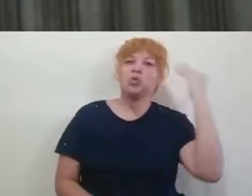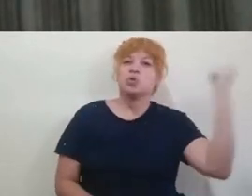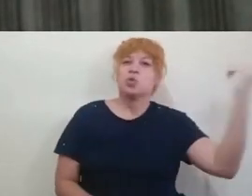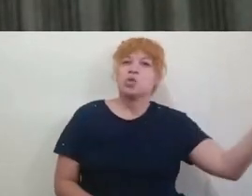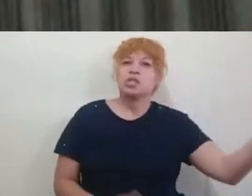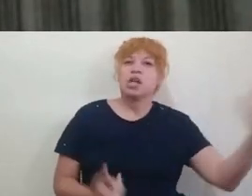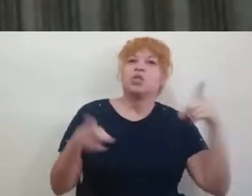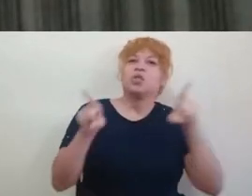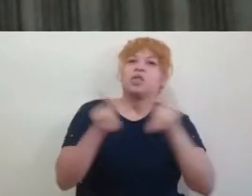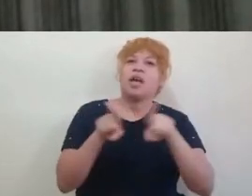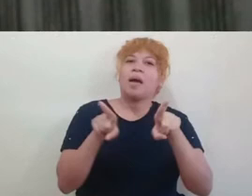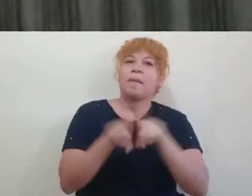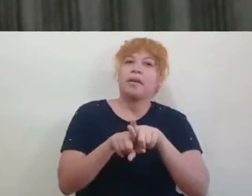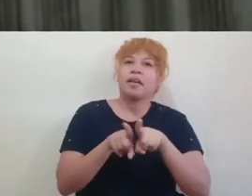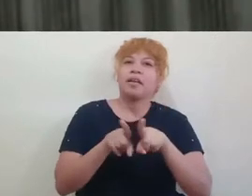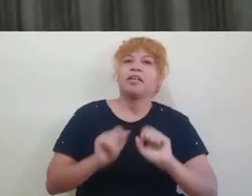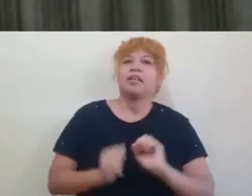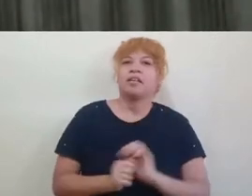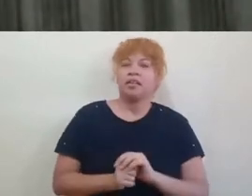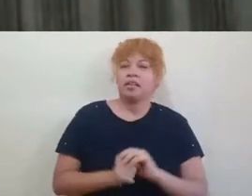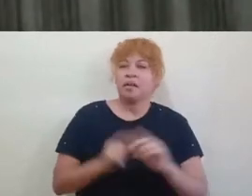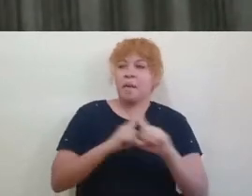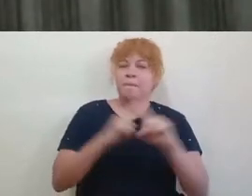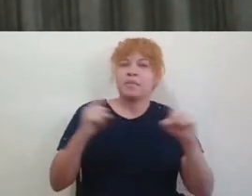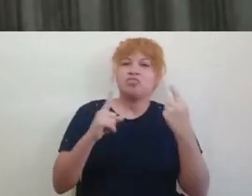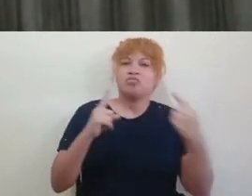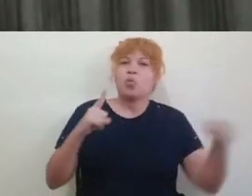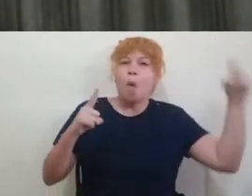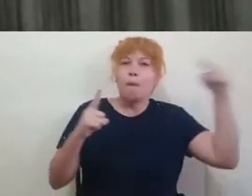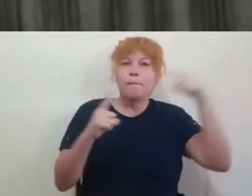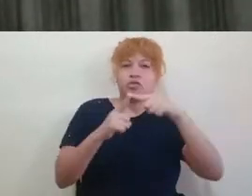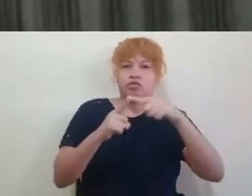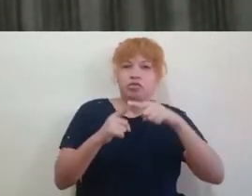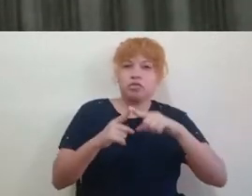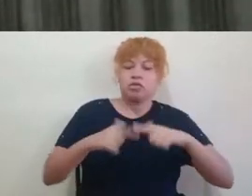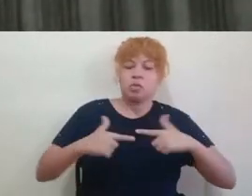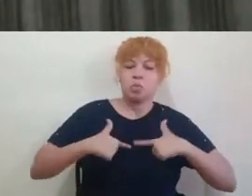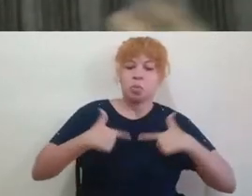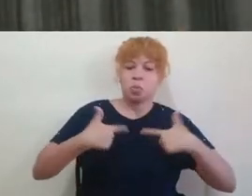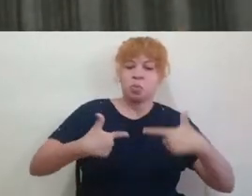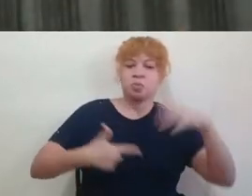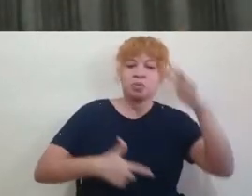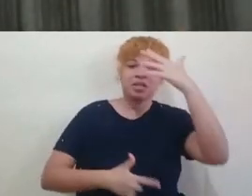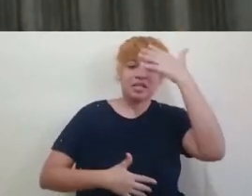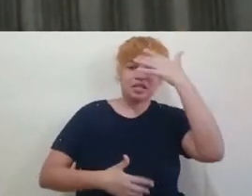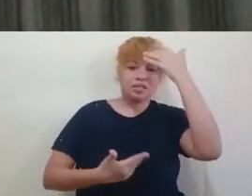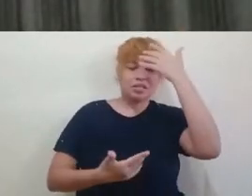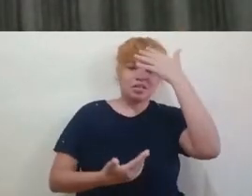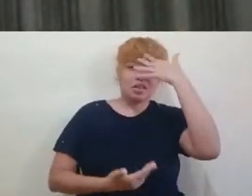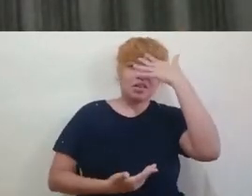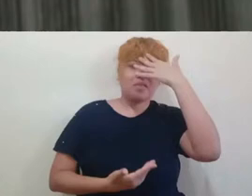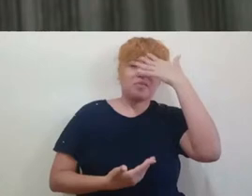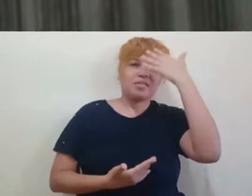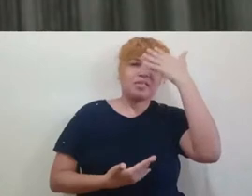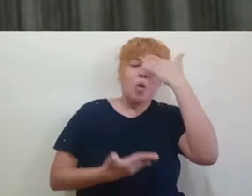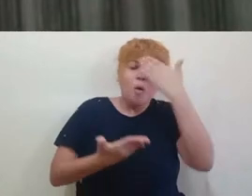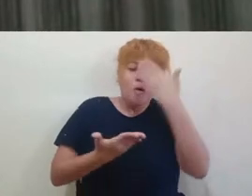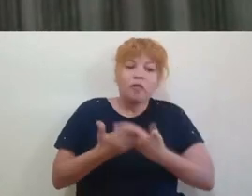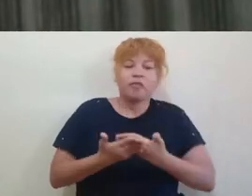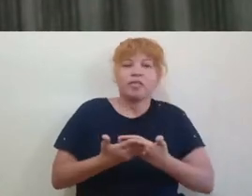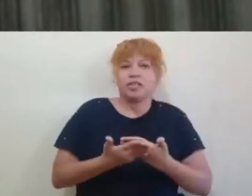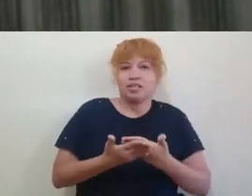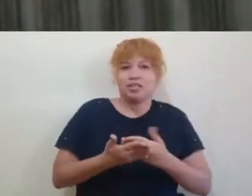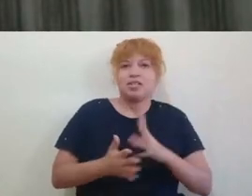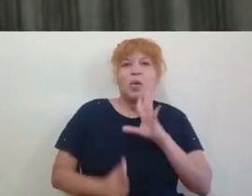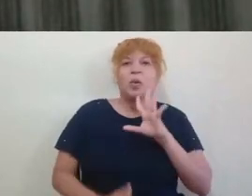para sempre. A universidade, ela conduziu esse ciclo com vocês, e outros virão. E nela